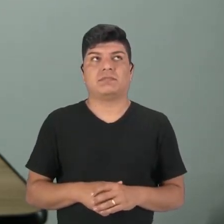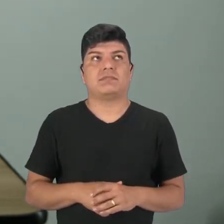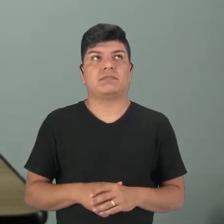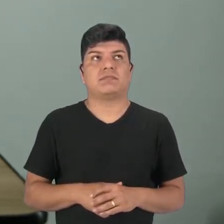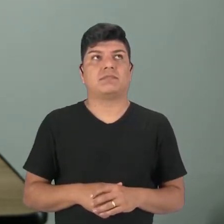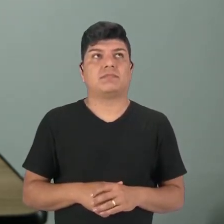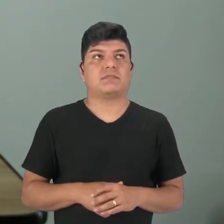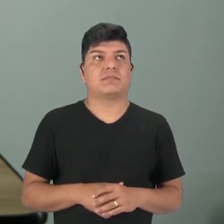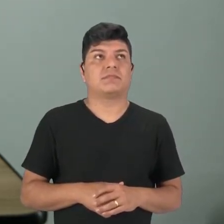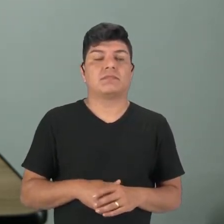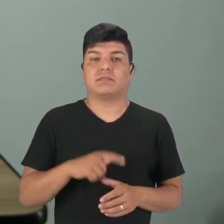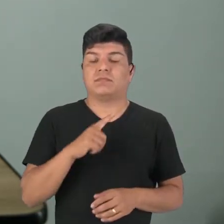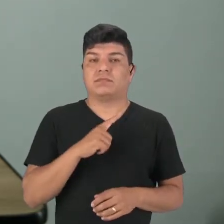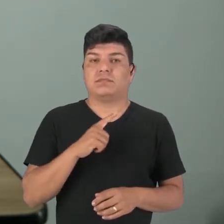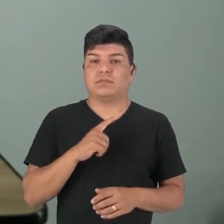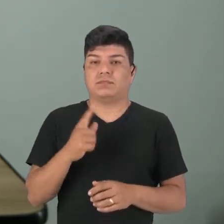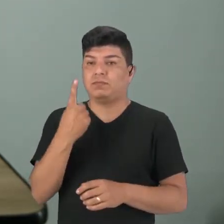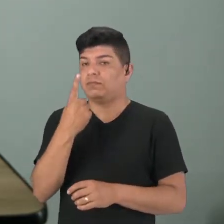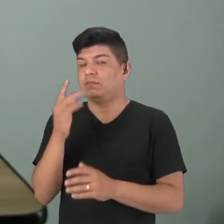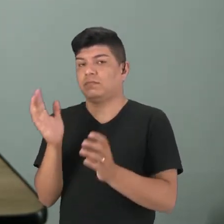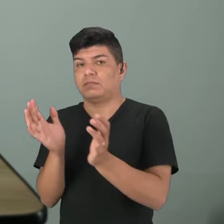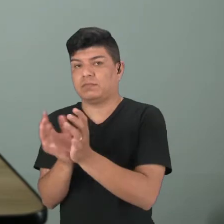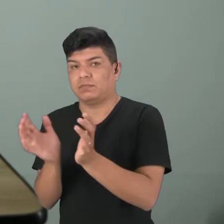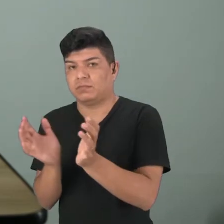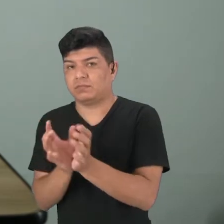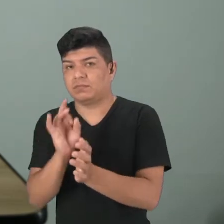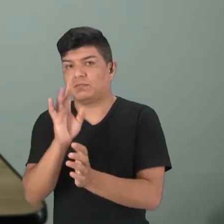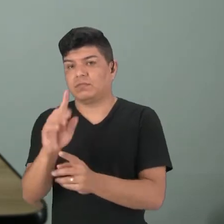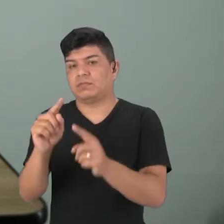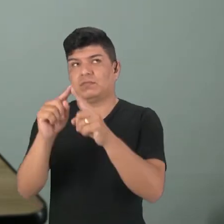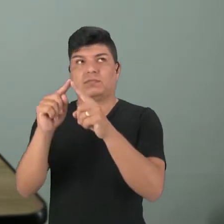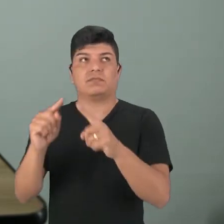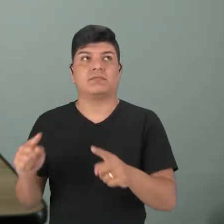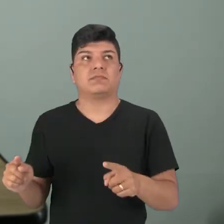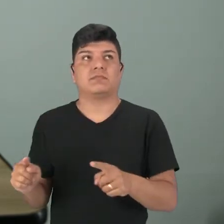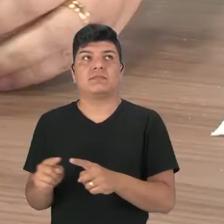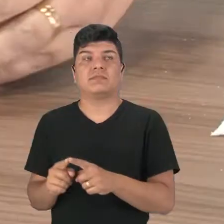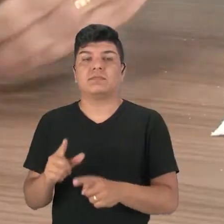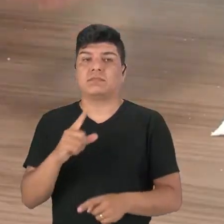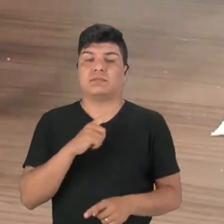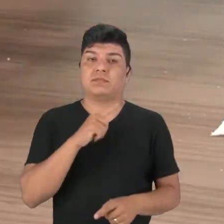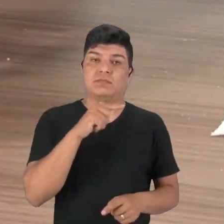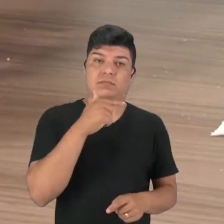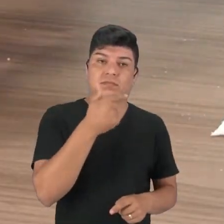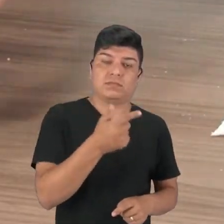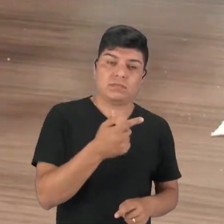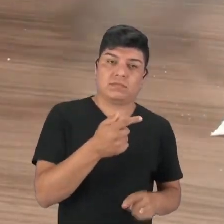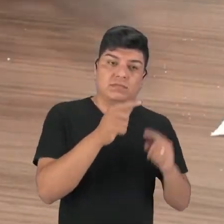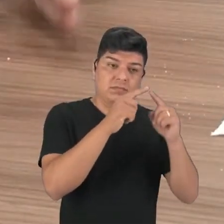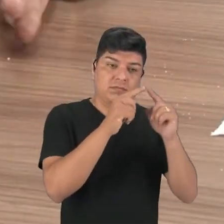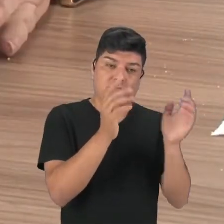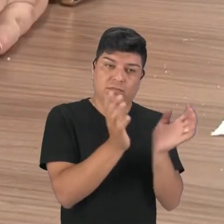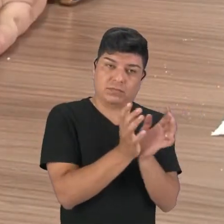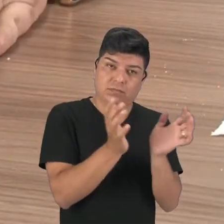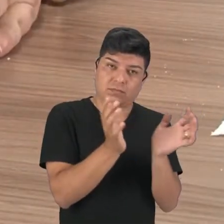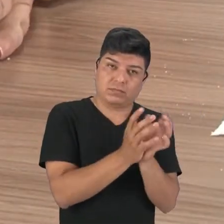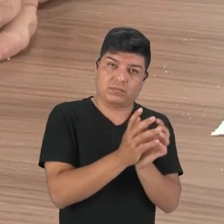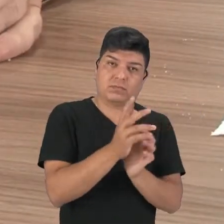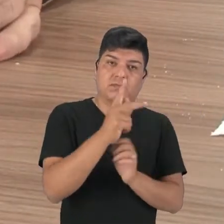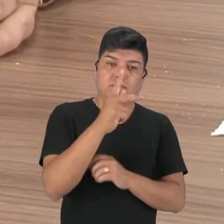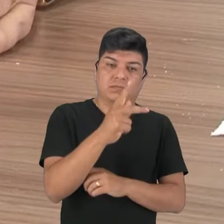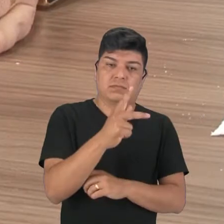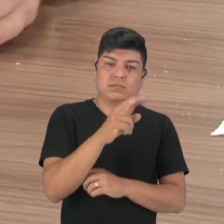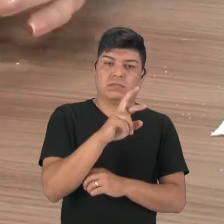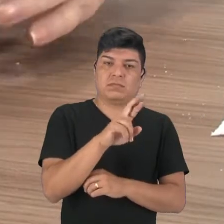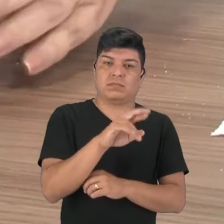Opa! Aqui, então, nós temos um grupo só de pirâmides. E aqui nós temos um outro grupo, que nós chamamos